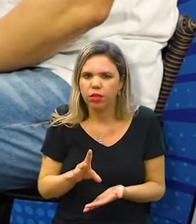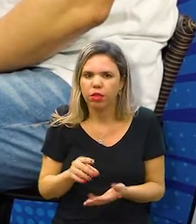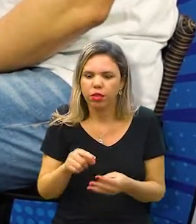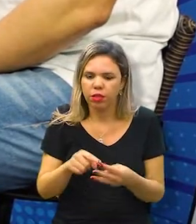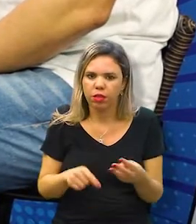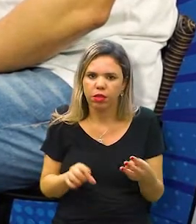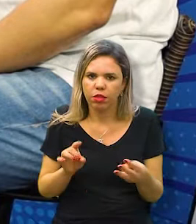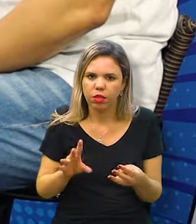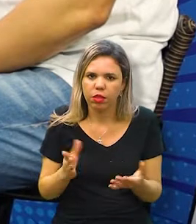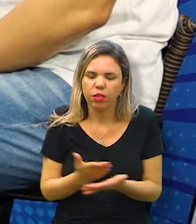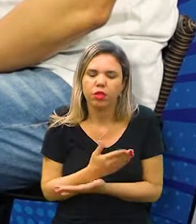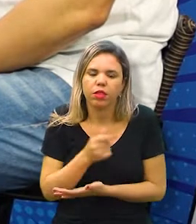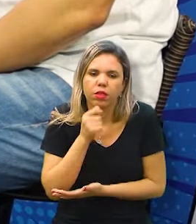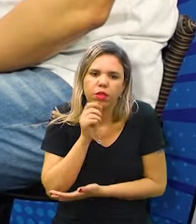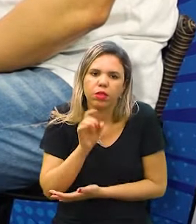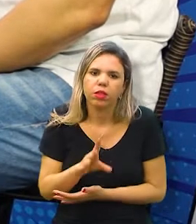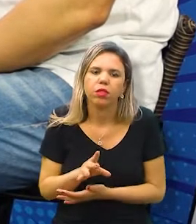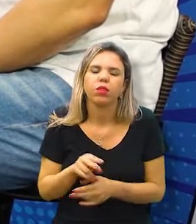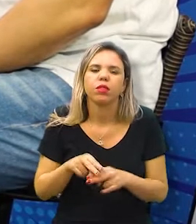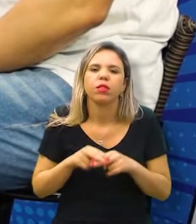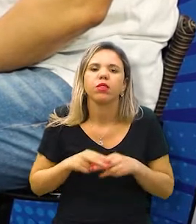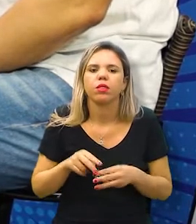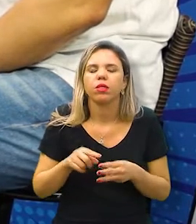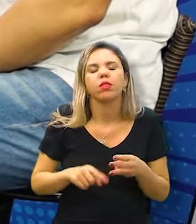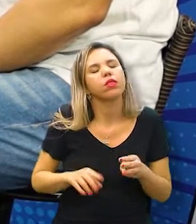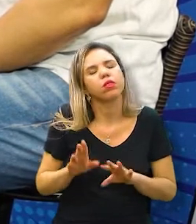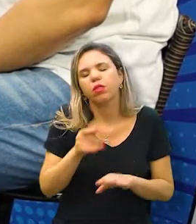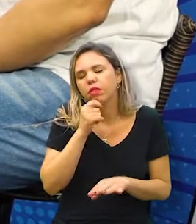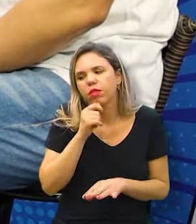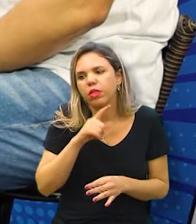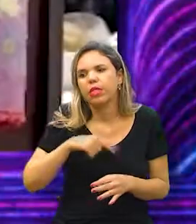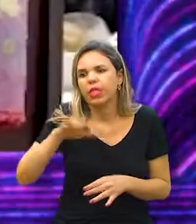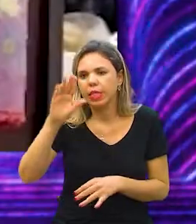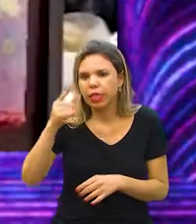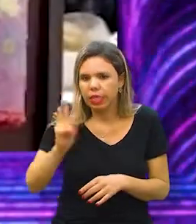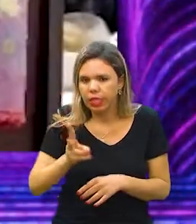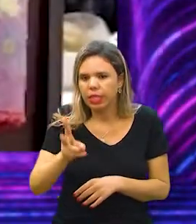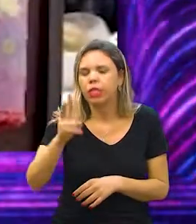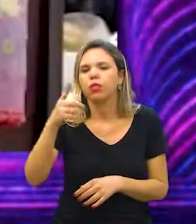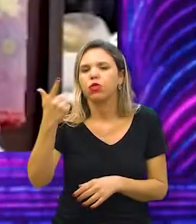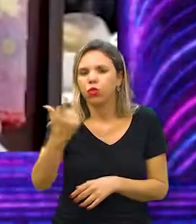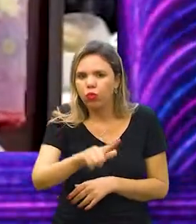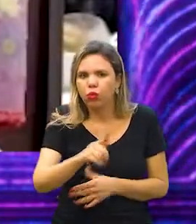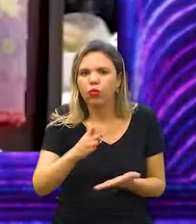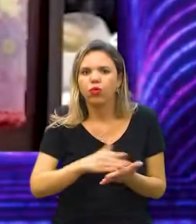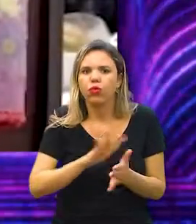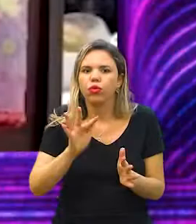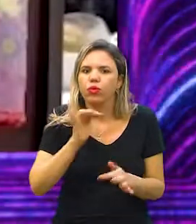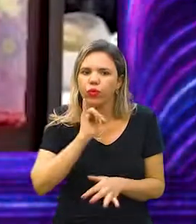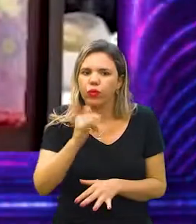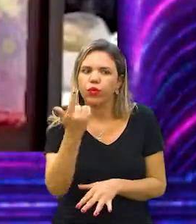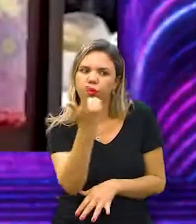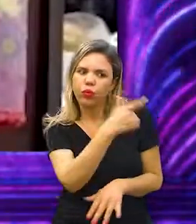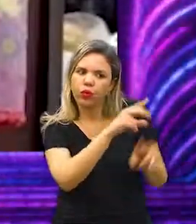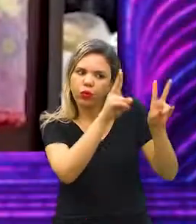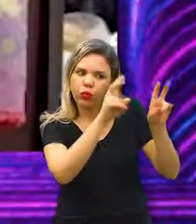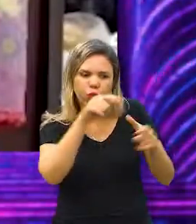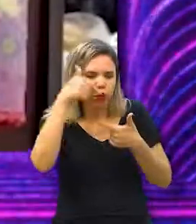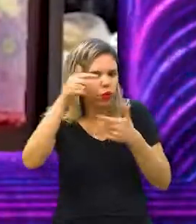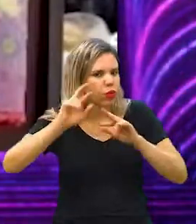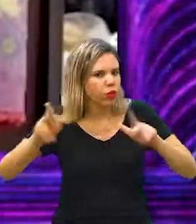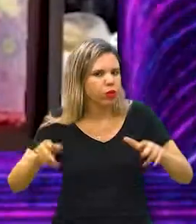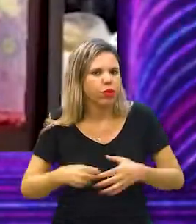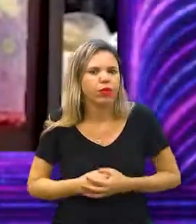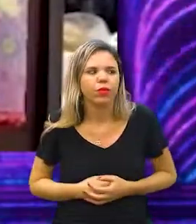ser só os três livros, né, por causa da tríade, mas não, a intenção é continuar até falando de